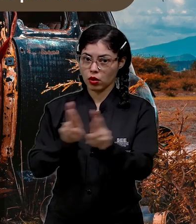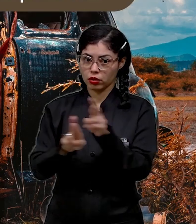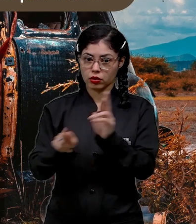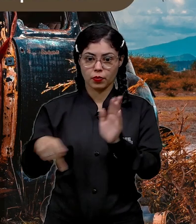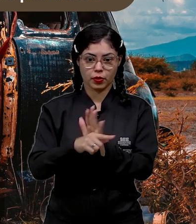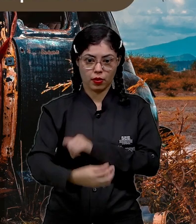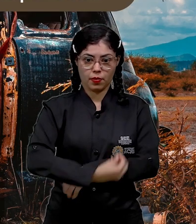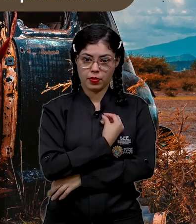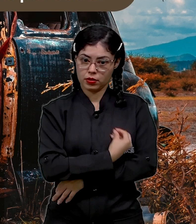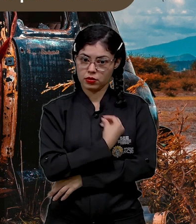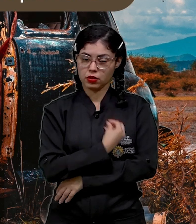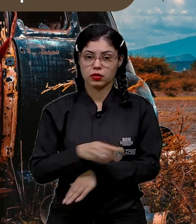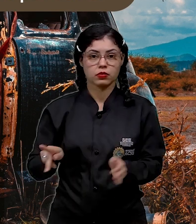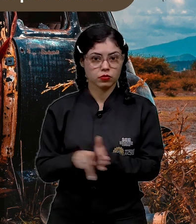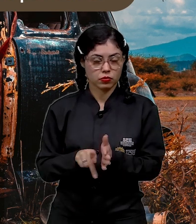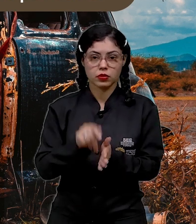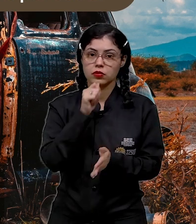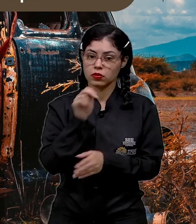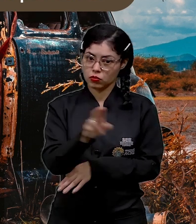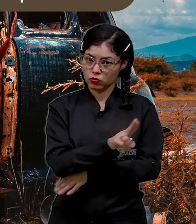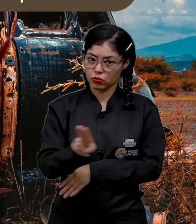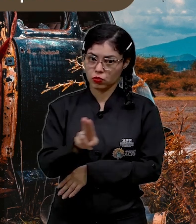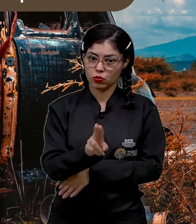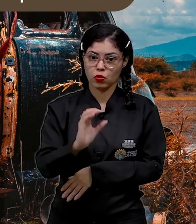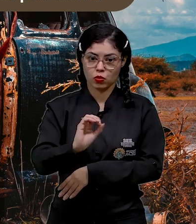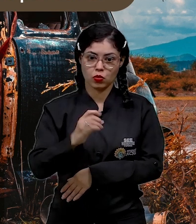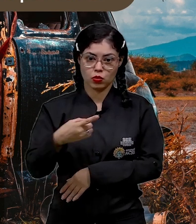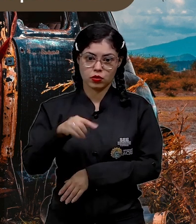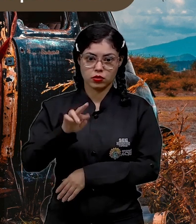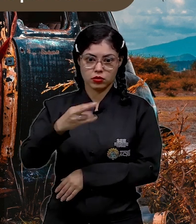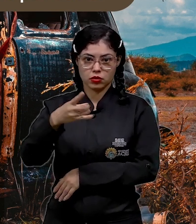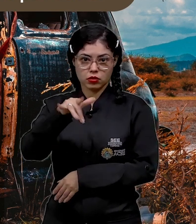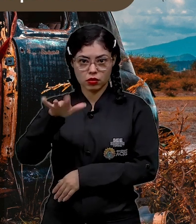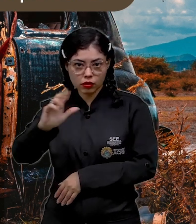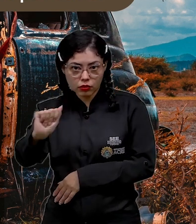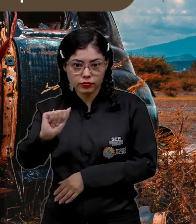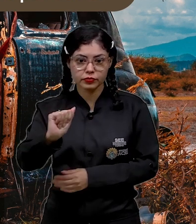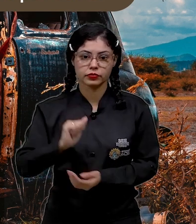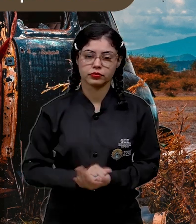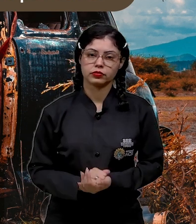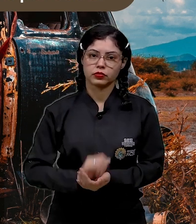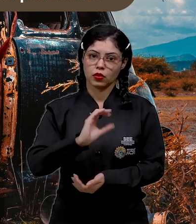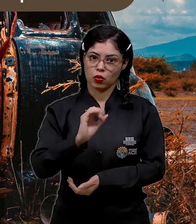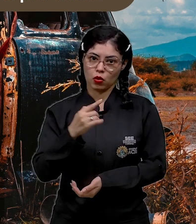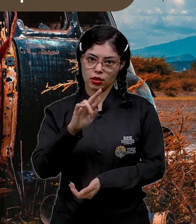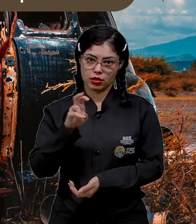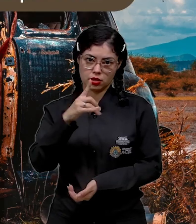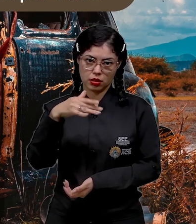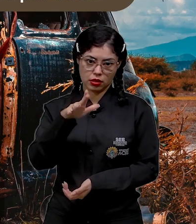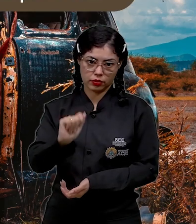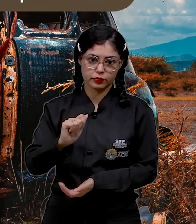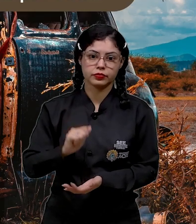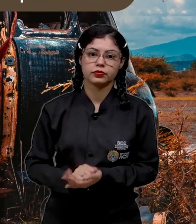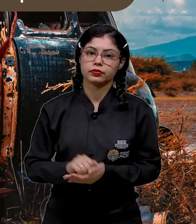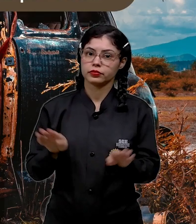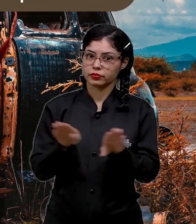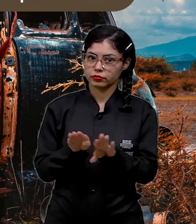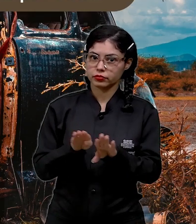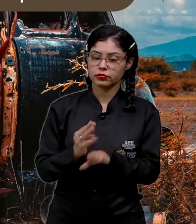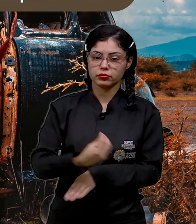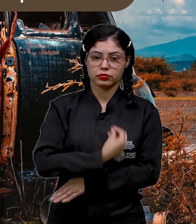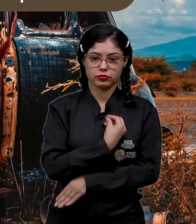de oxigênio, por isso do nome, né, oxidação, oxigênio, a oxidação ela pode também ocorrer sem a presença